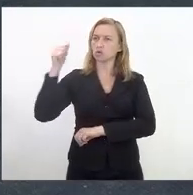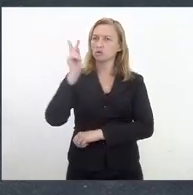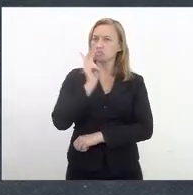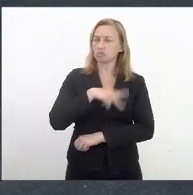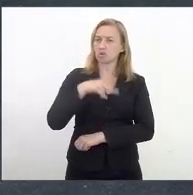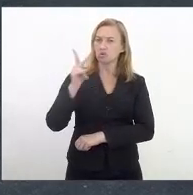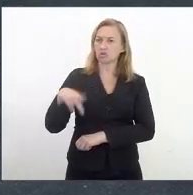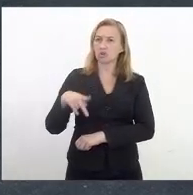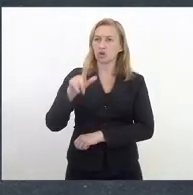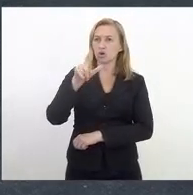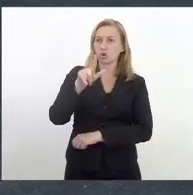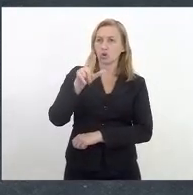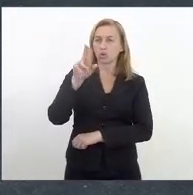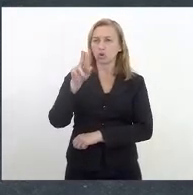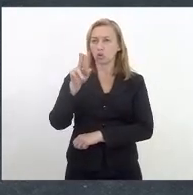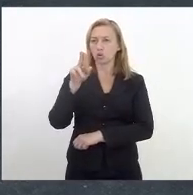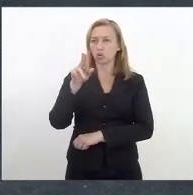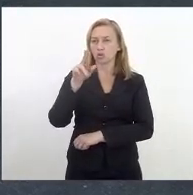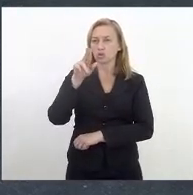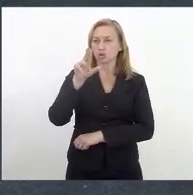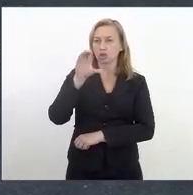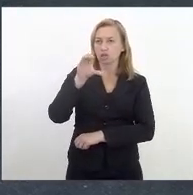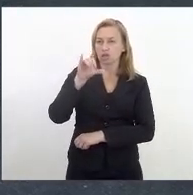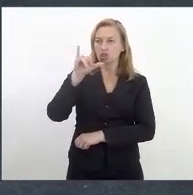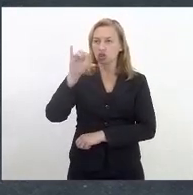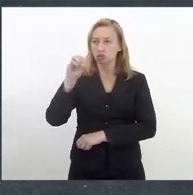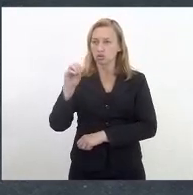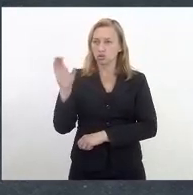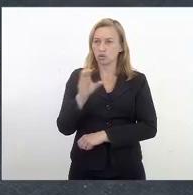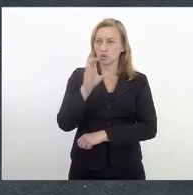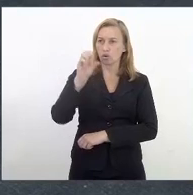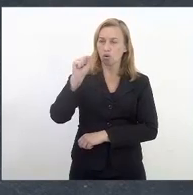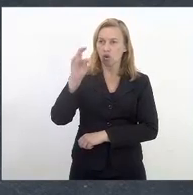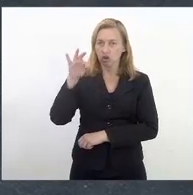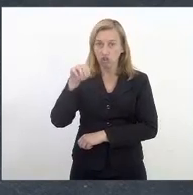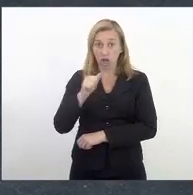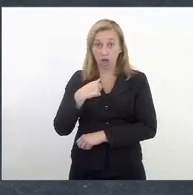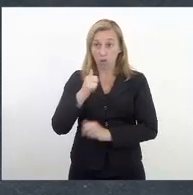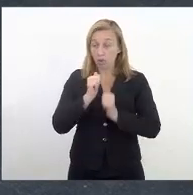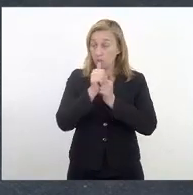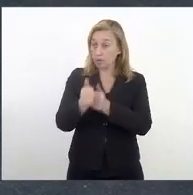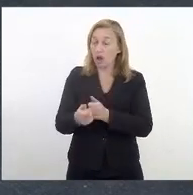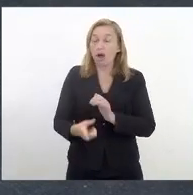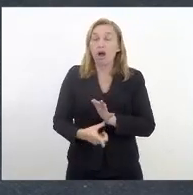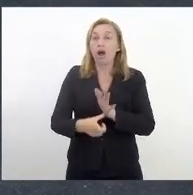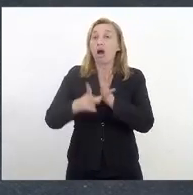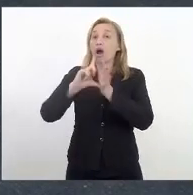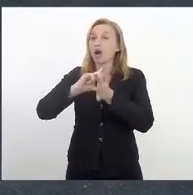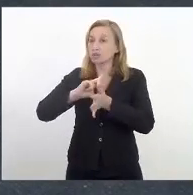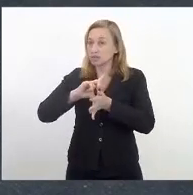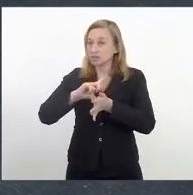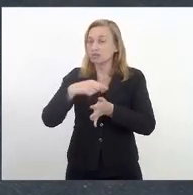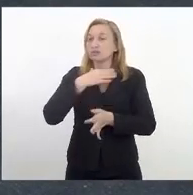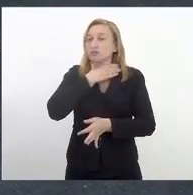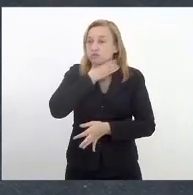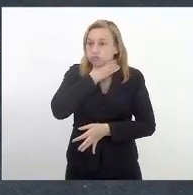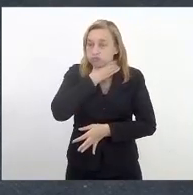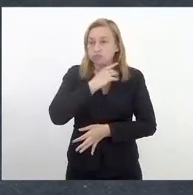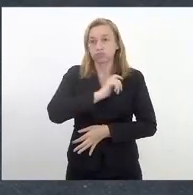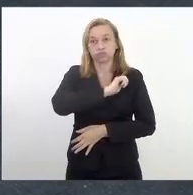Professor Lúcio Costa e eu acompanhei antes da crise fiscal